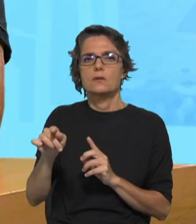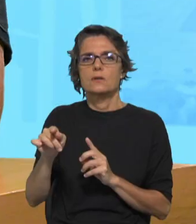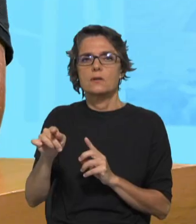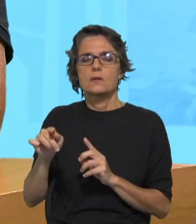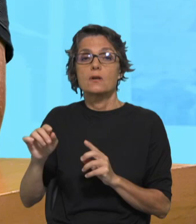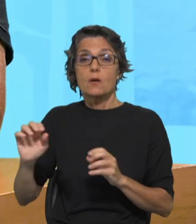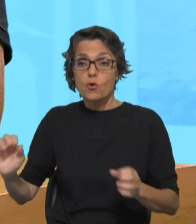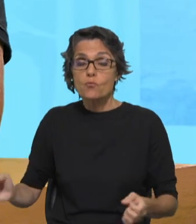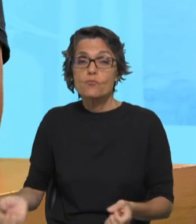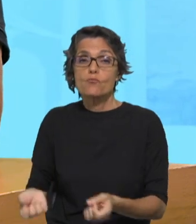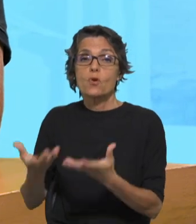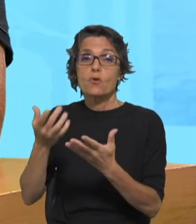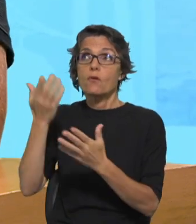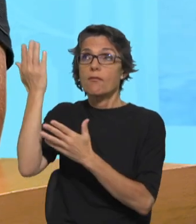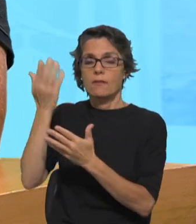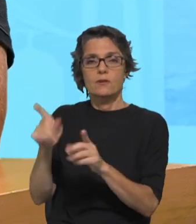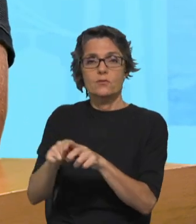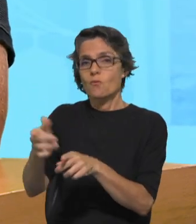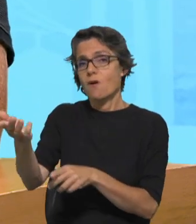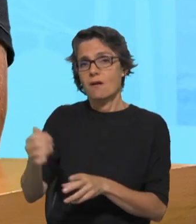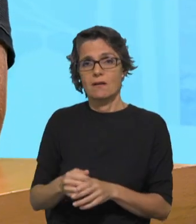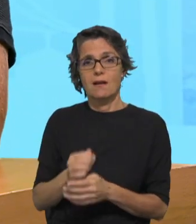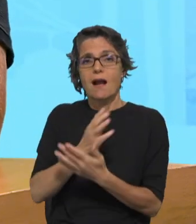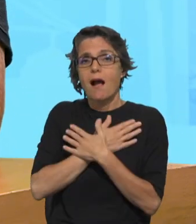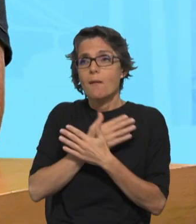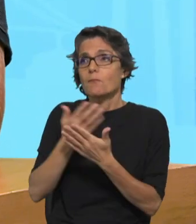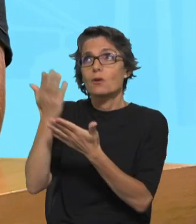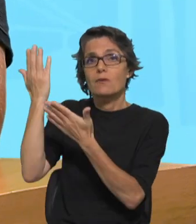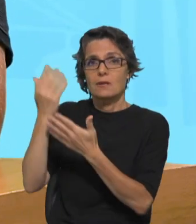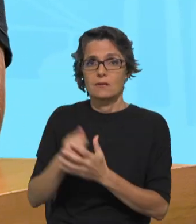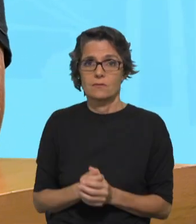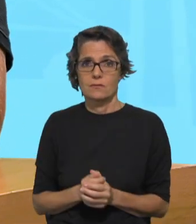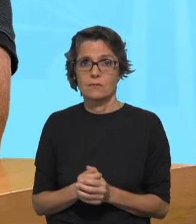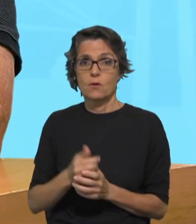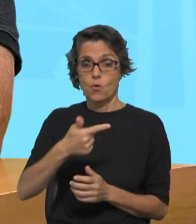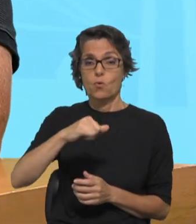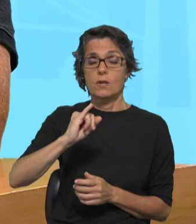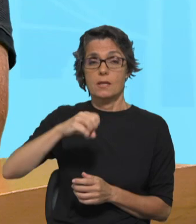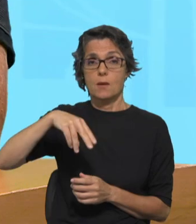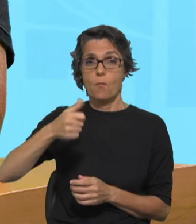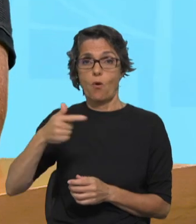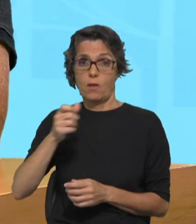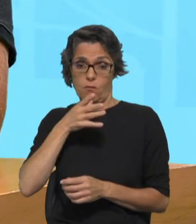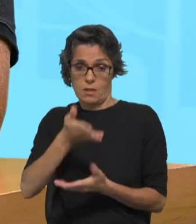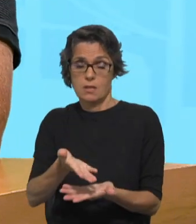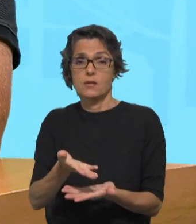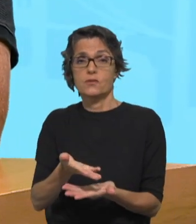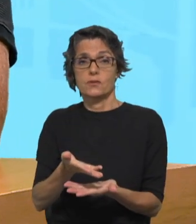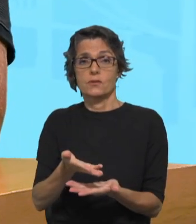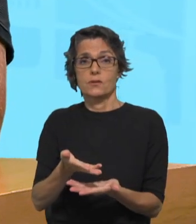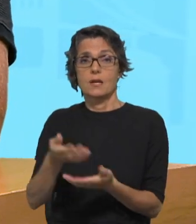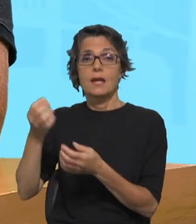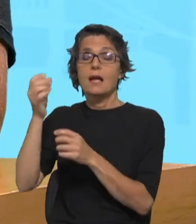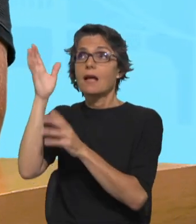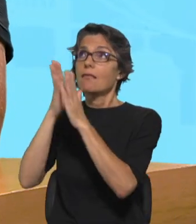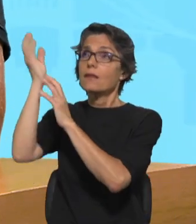certamente, até porque, como diz a carta a Timóteo, Deus quer que todos se salvem, não é? Portanto, Deus dá a graça a todos,